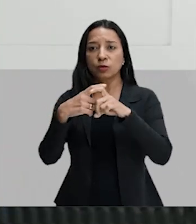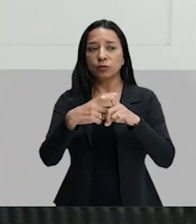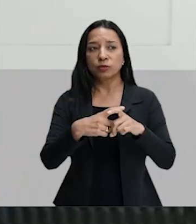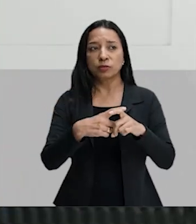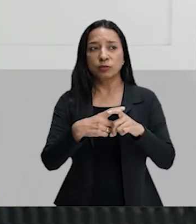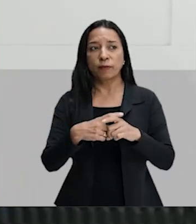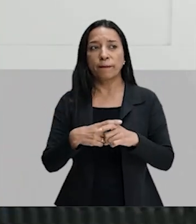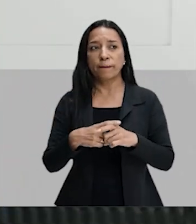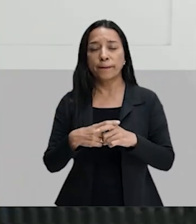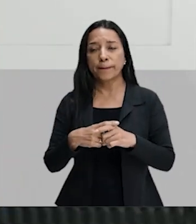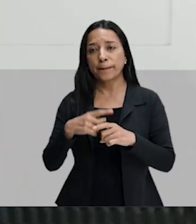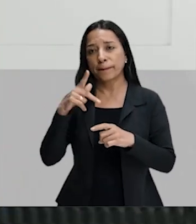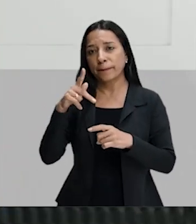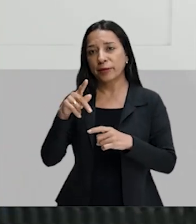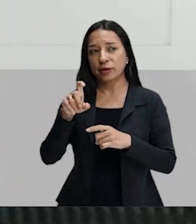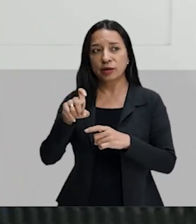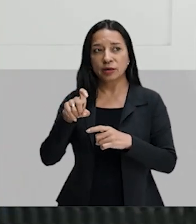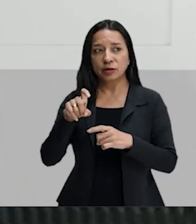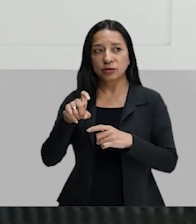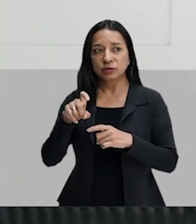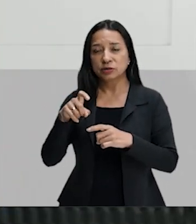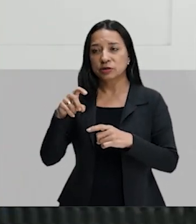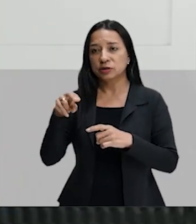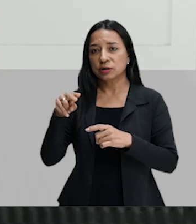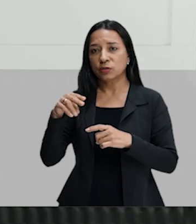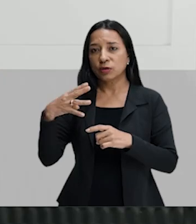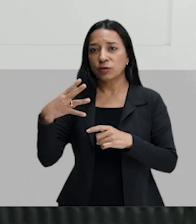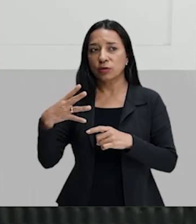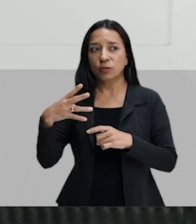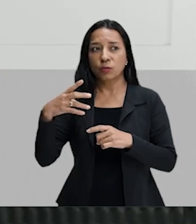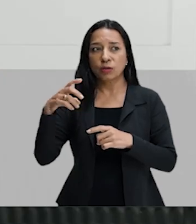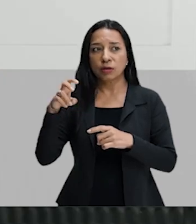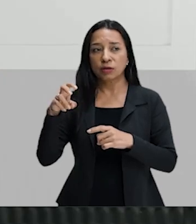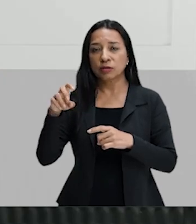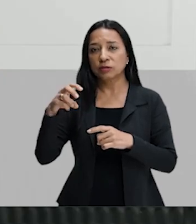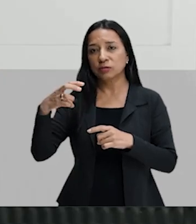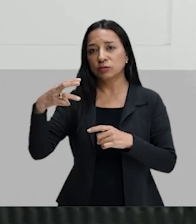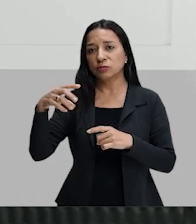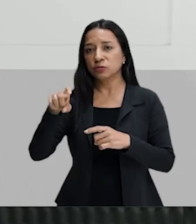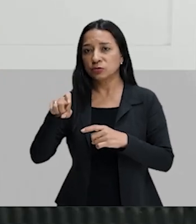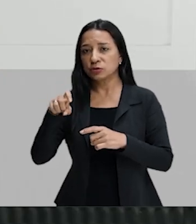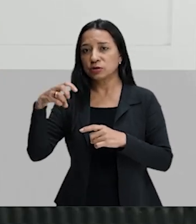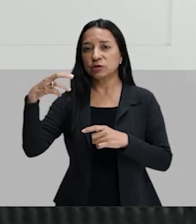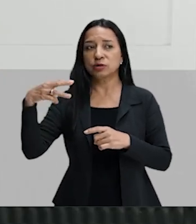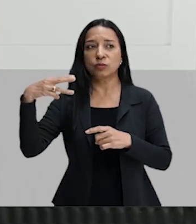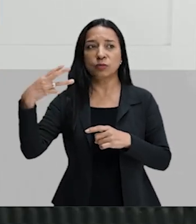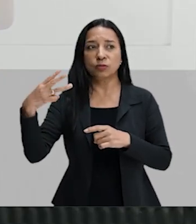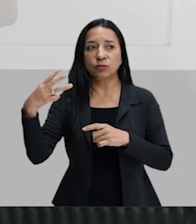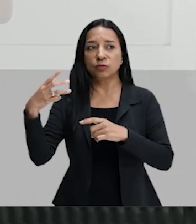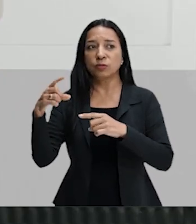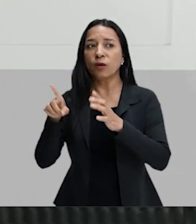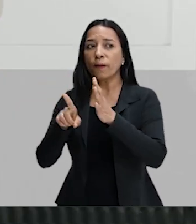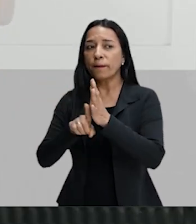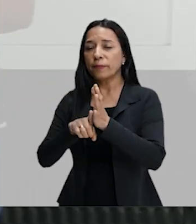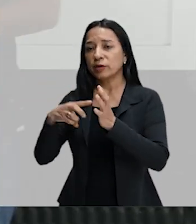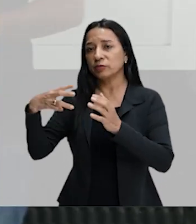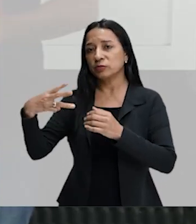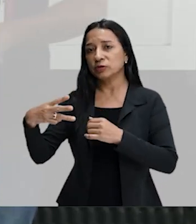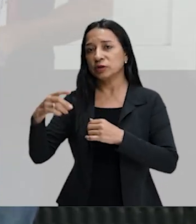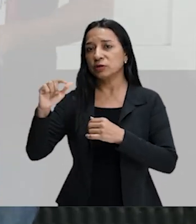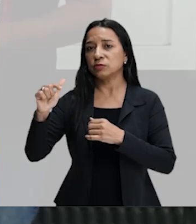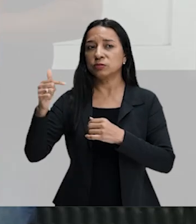é igual a 4x ao cubo menos 3x ao quadrado, 7x, esse 7x está elevado a 1. Ó. Perceba que